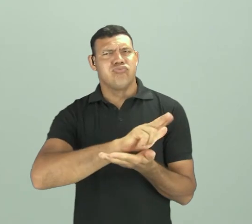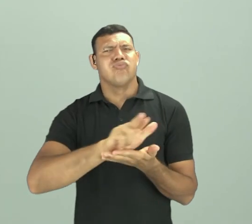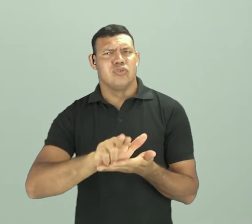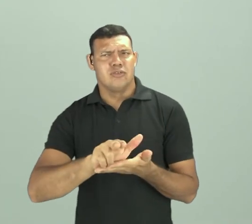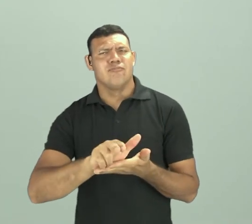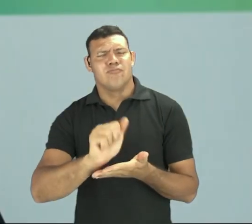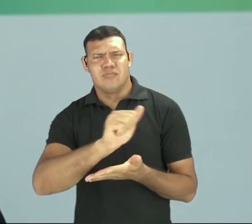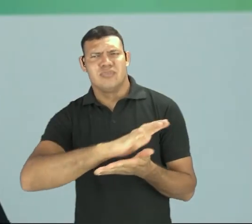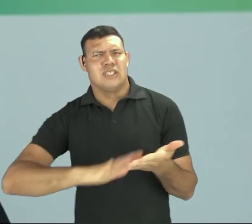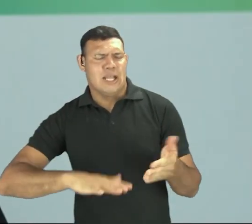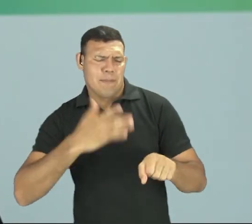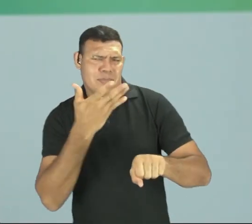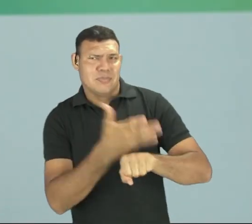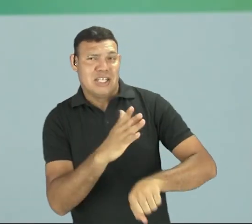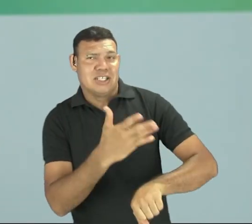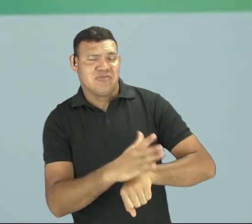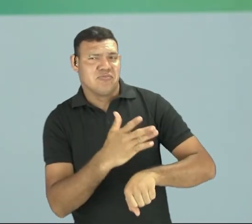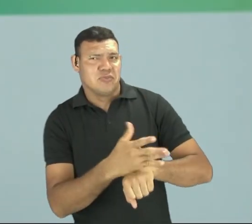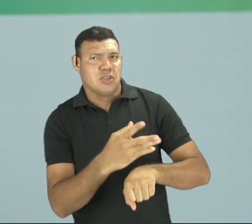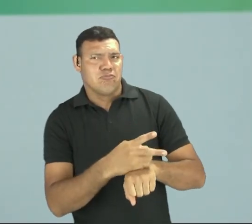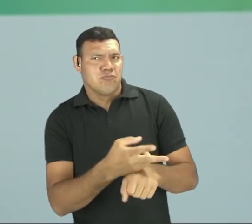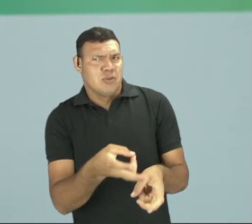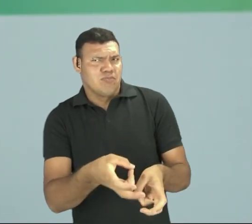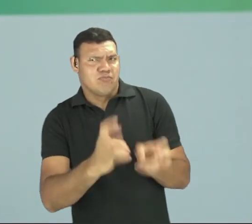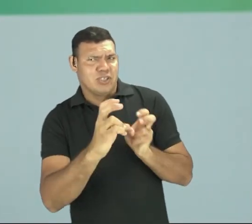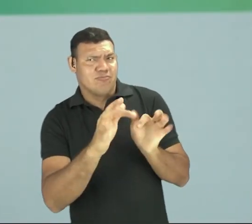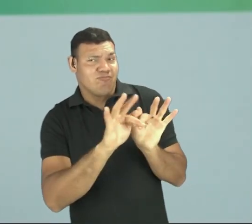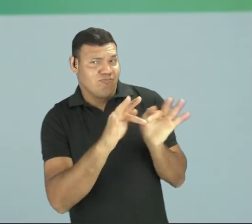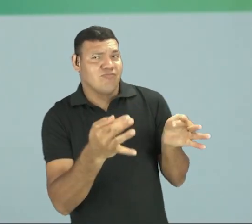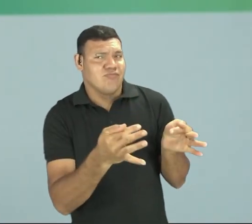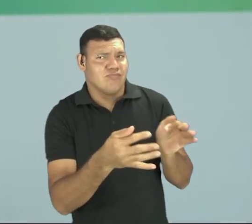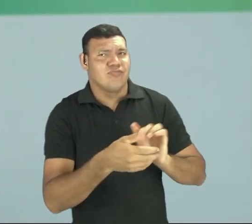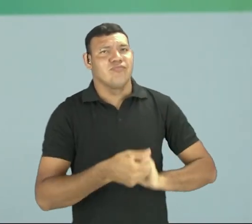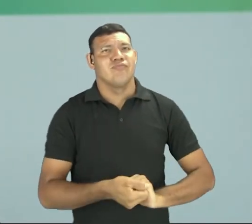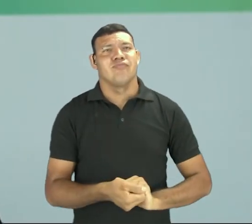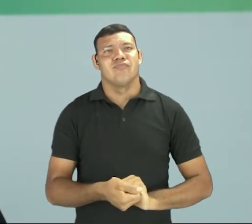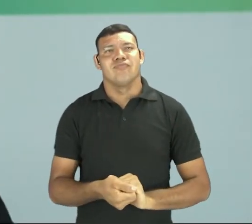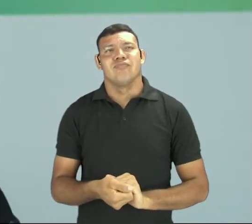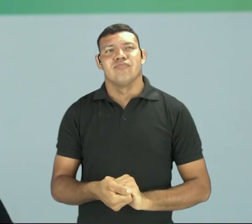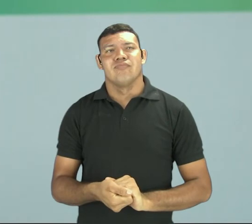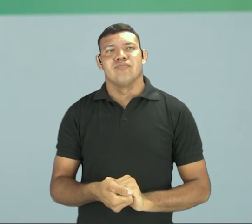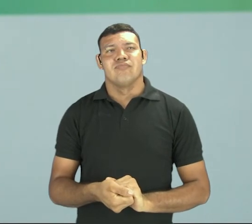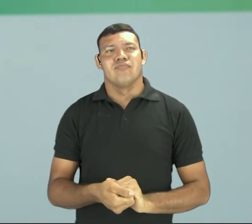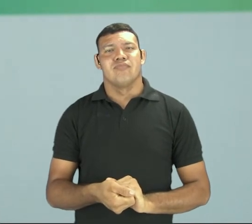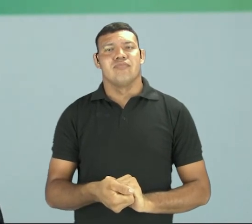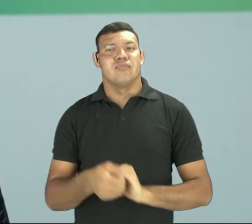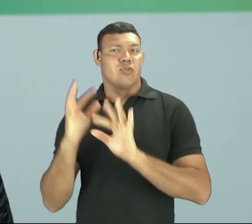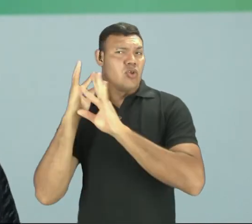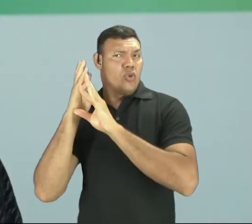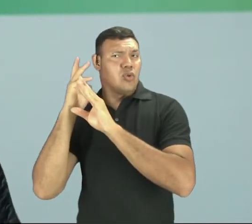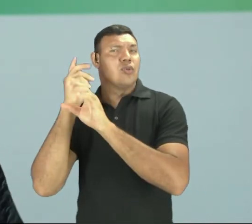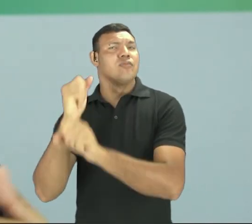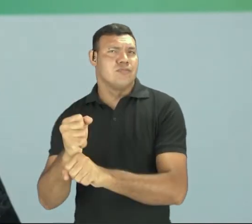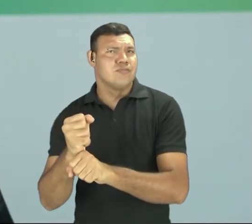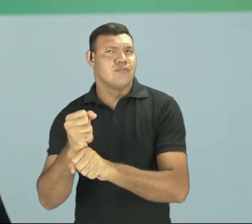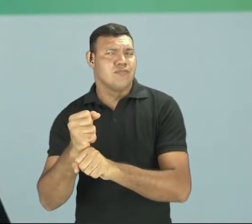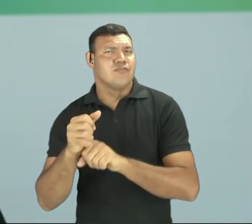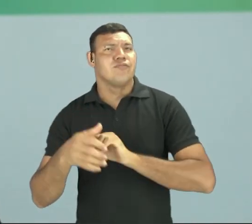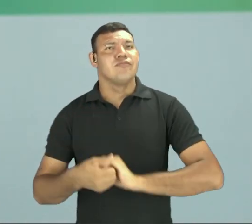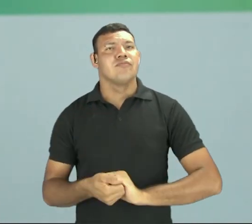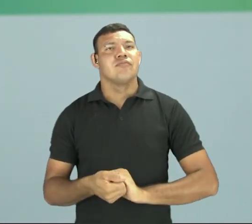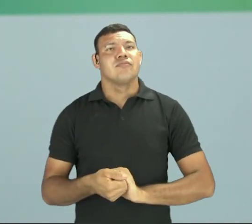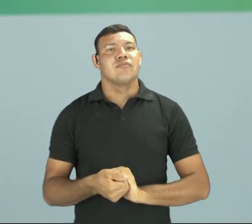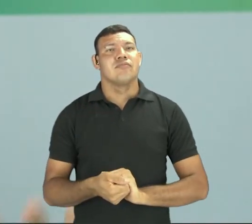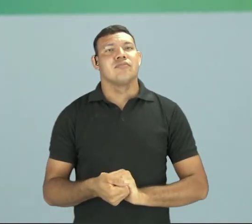poder praticar e ver que é bem simples mesmo. Tudo bem? So, we checked everything about the passive voice.